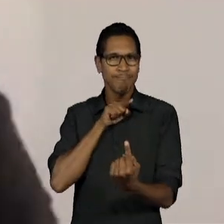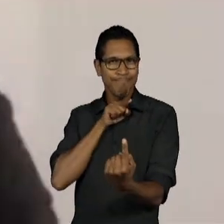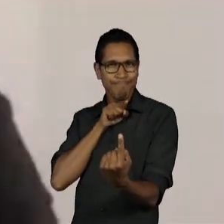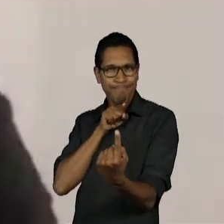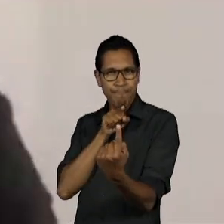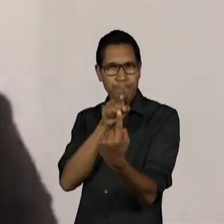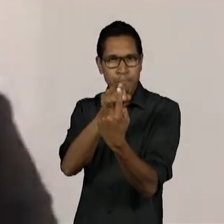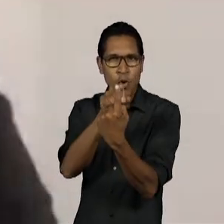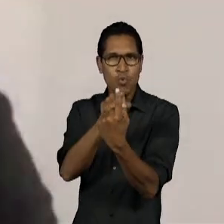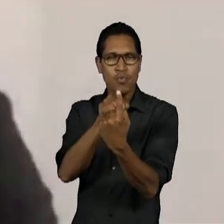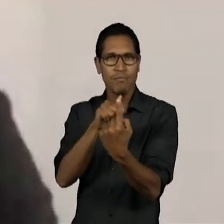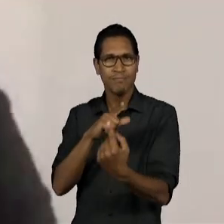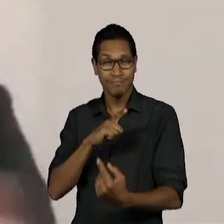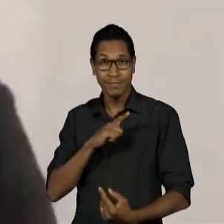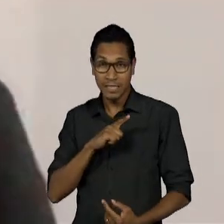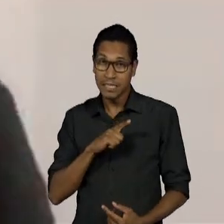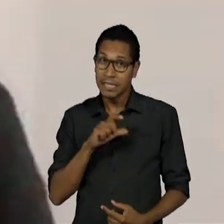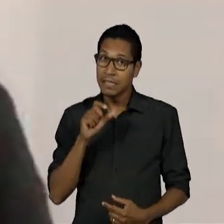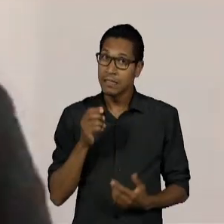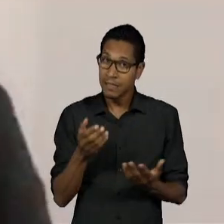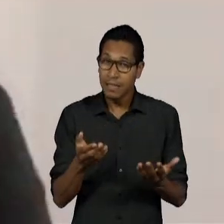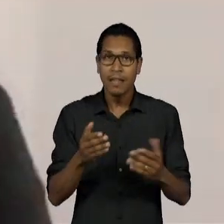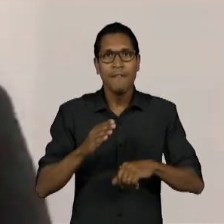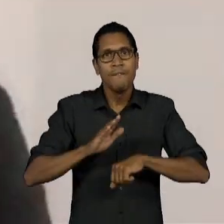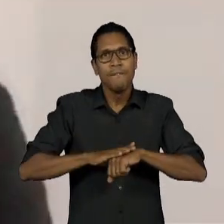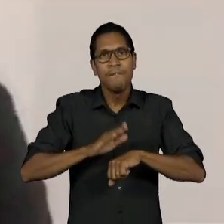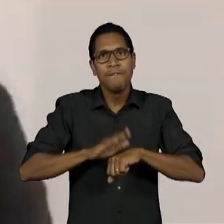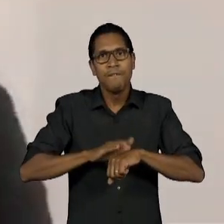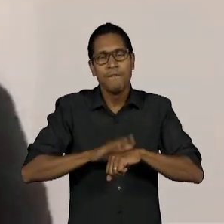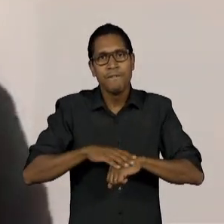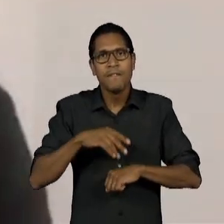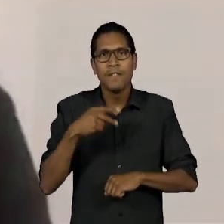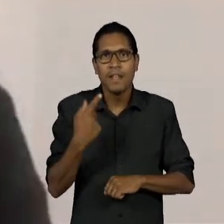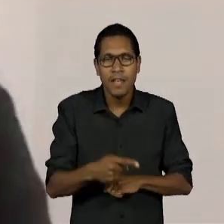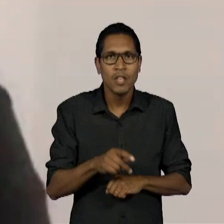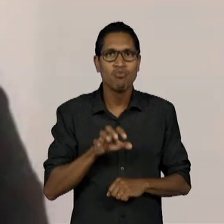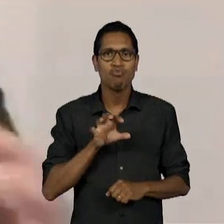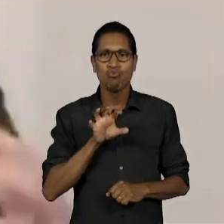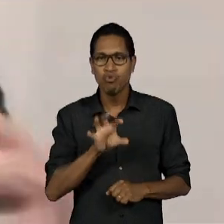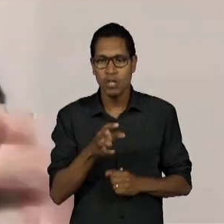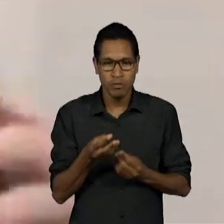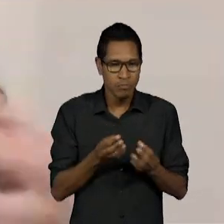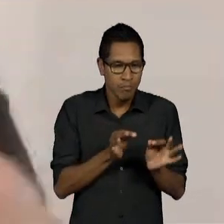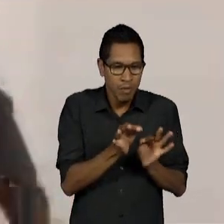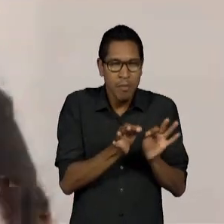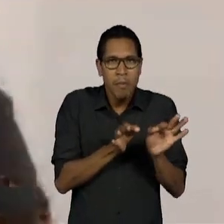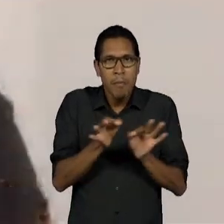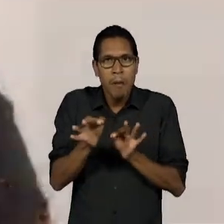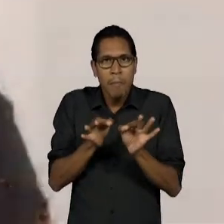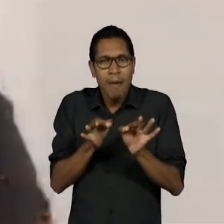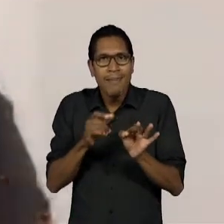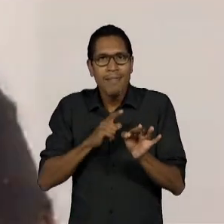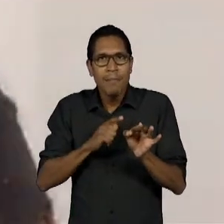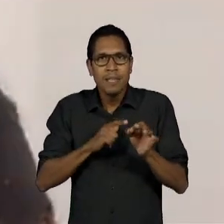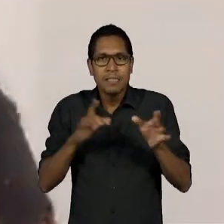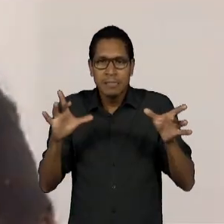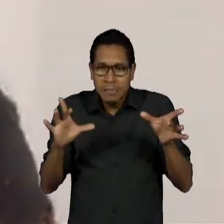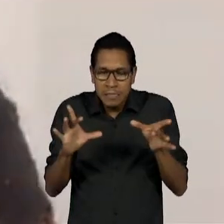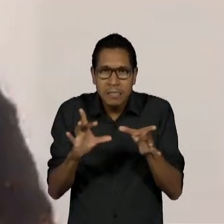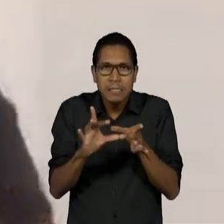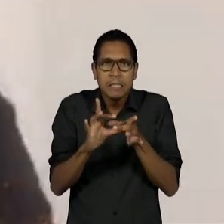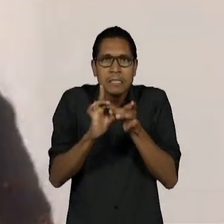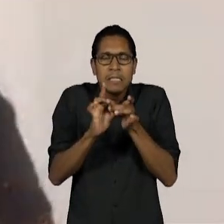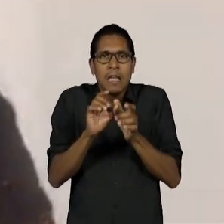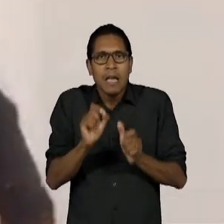mais diretamente, porque ela é feita também de uma forma mais ligada a quem